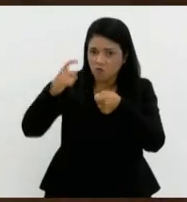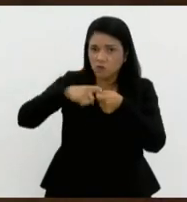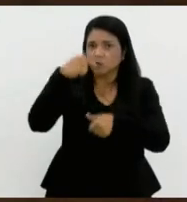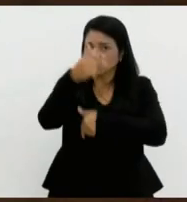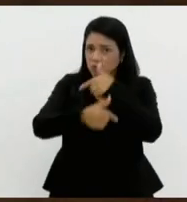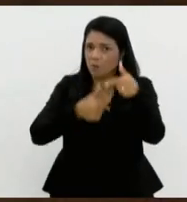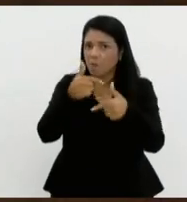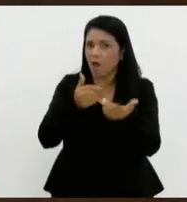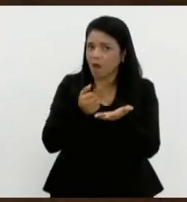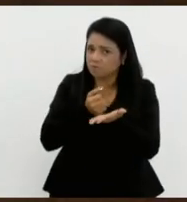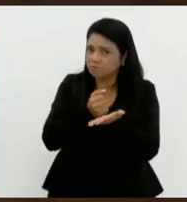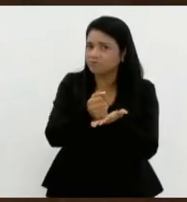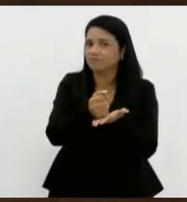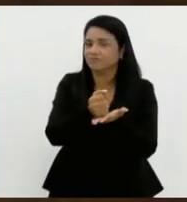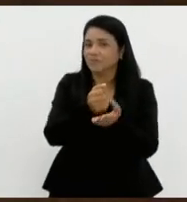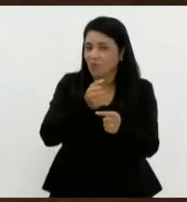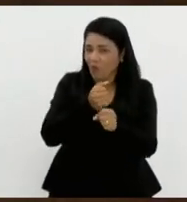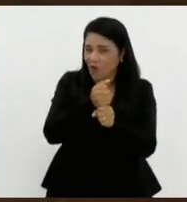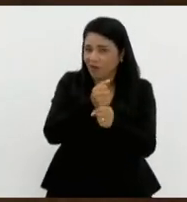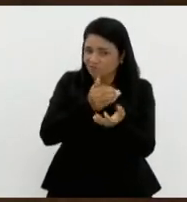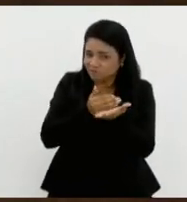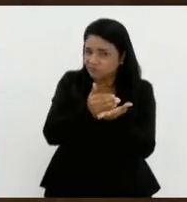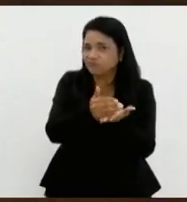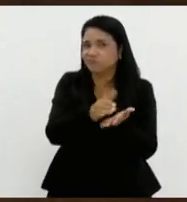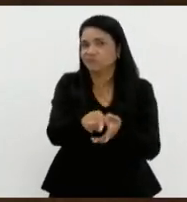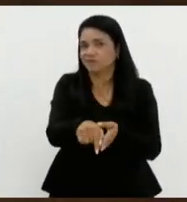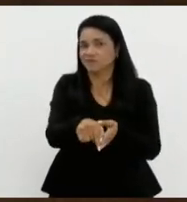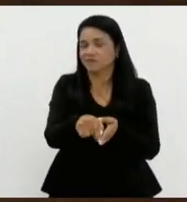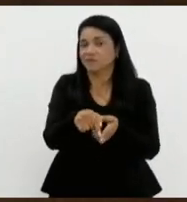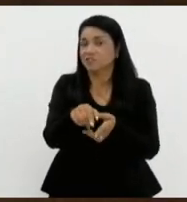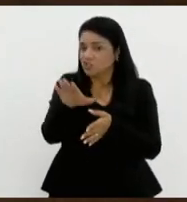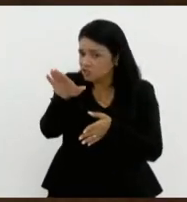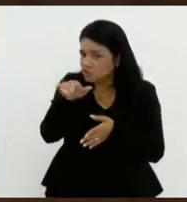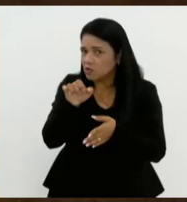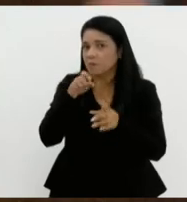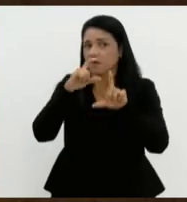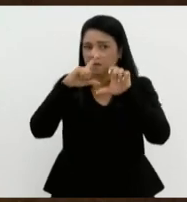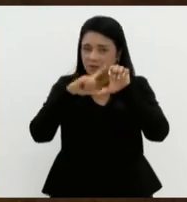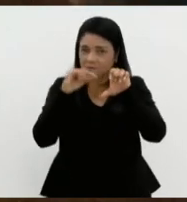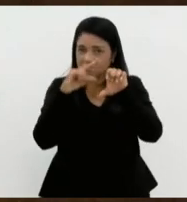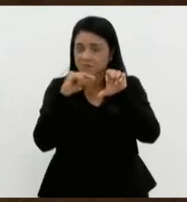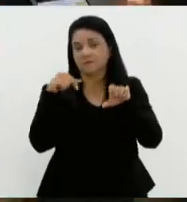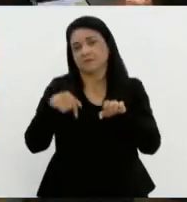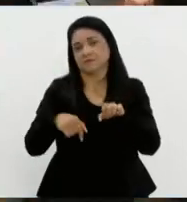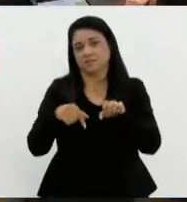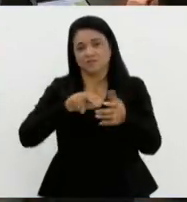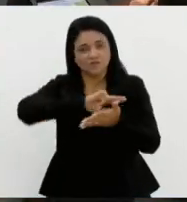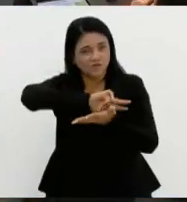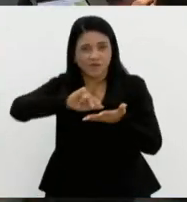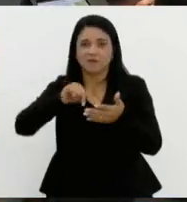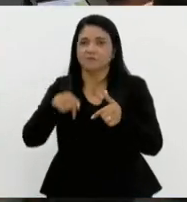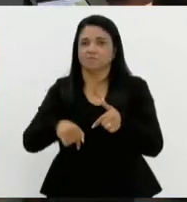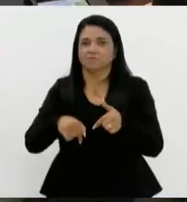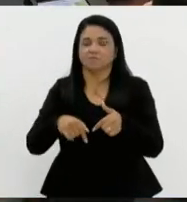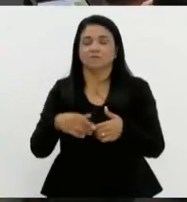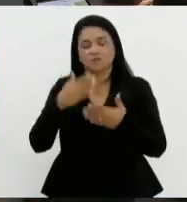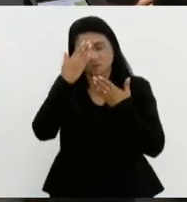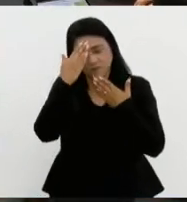começou, nós vamos estar aí, mais uma vez, convocando essa empresa que presta um desserviço no Estado do Rio de Janeiro. Obrigado, presidente.